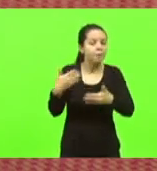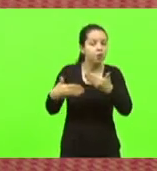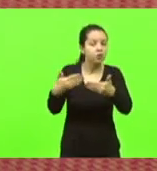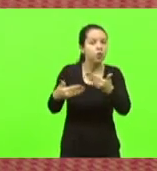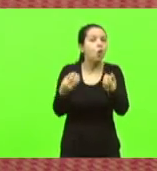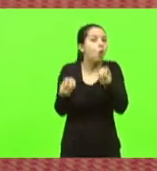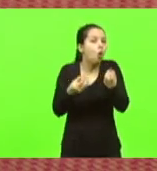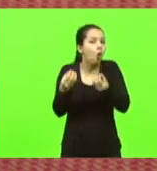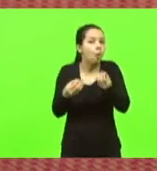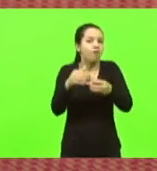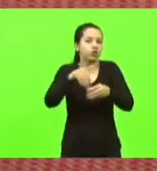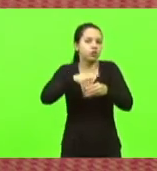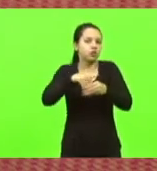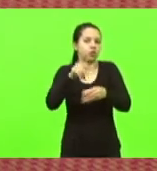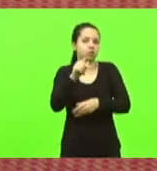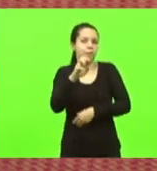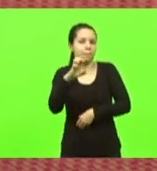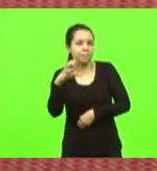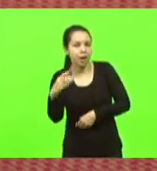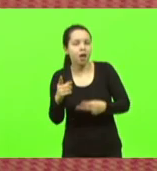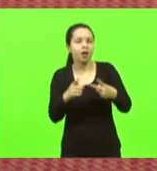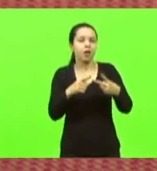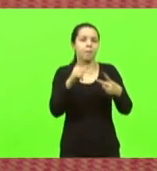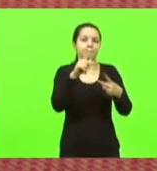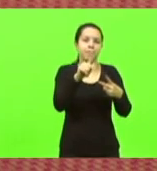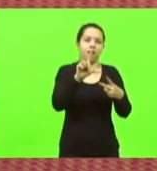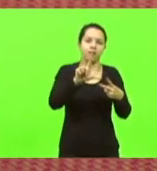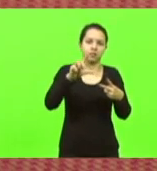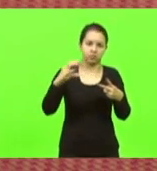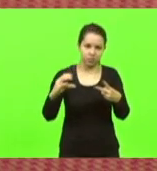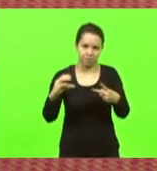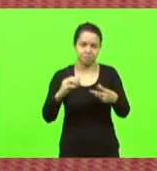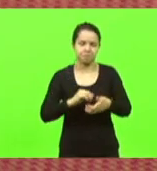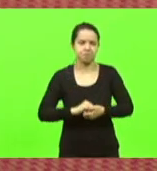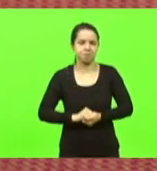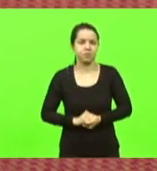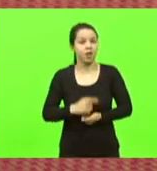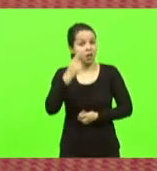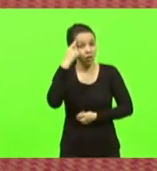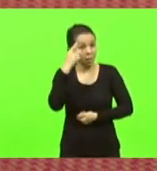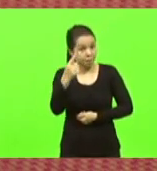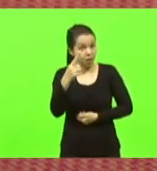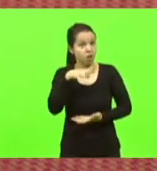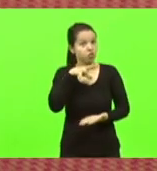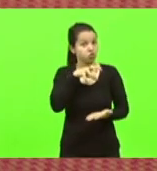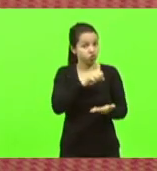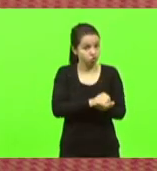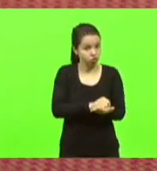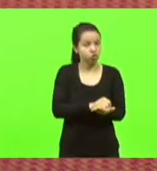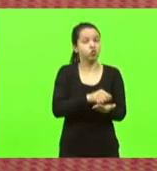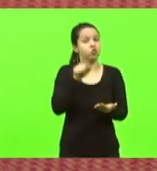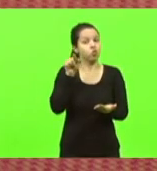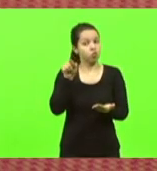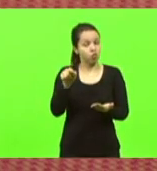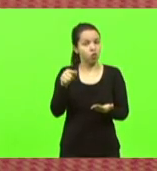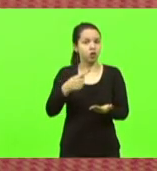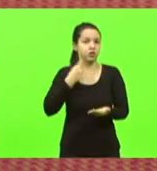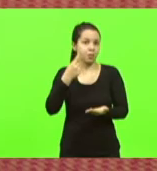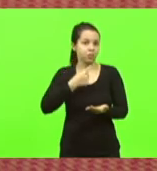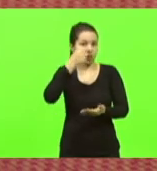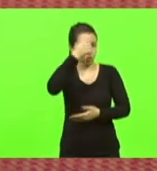da PEC e em seguida da votação do PLC lembrando seu presidente o registro feito aqui pelo Deputado